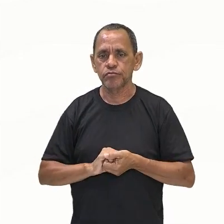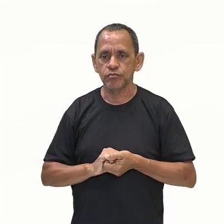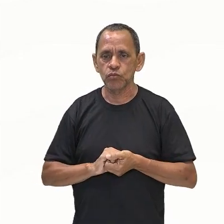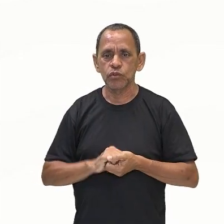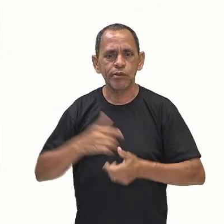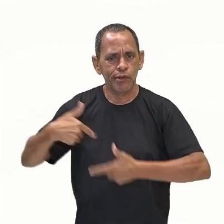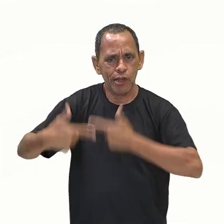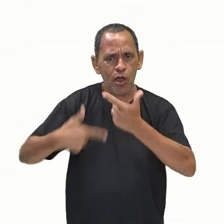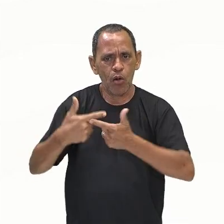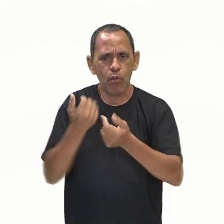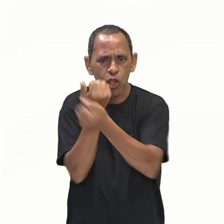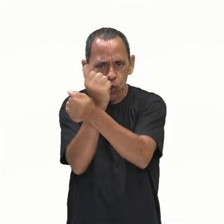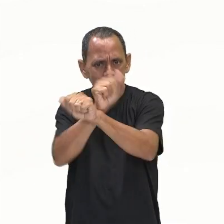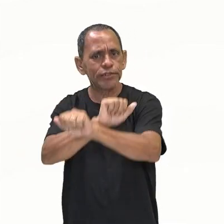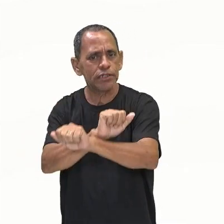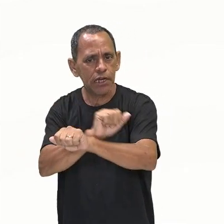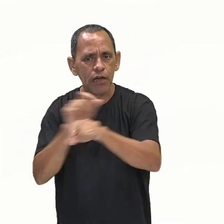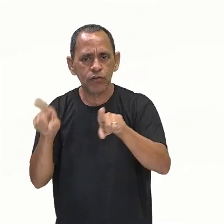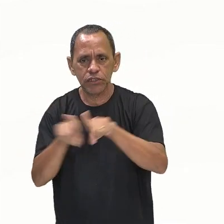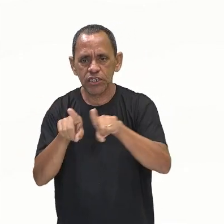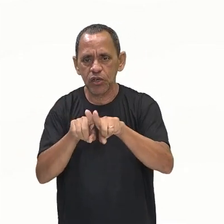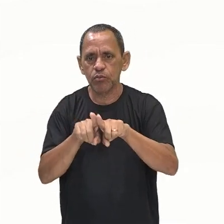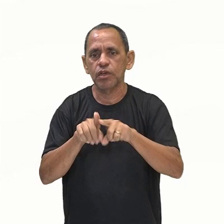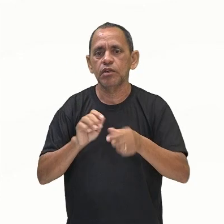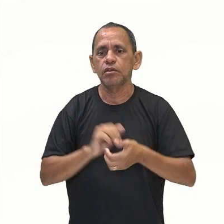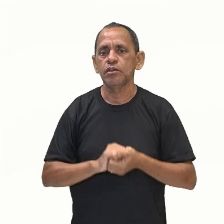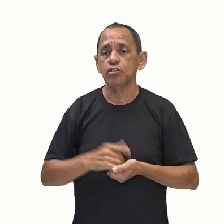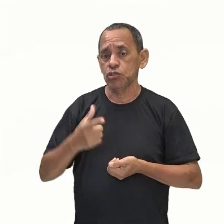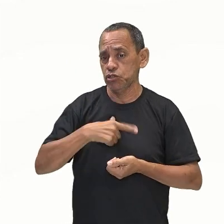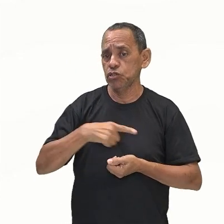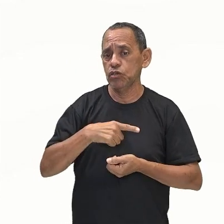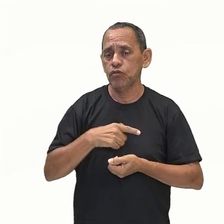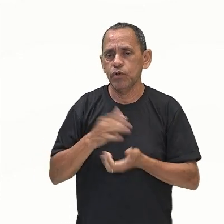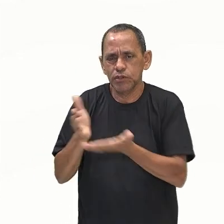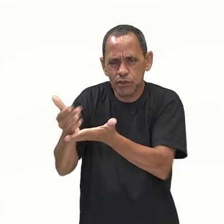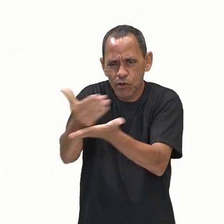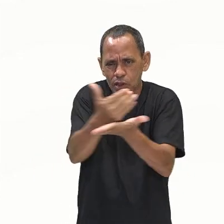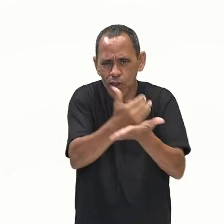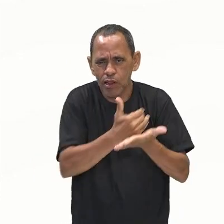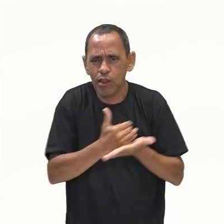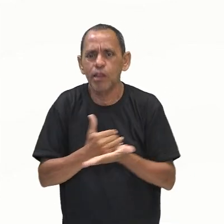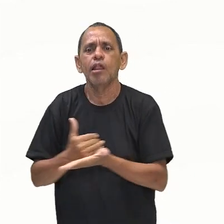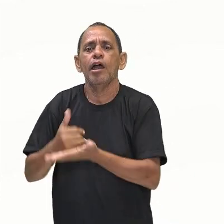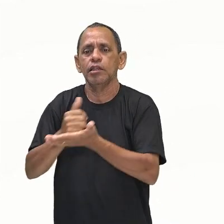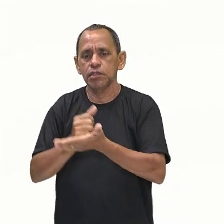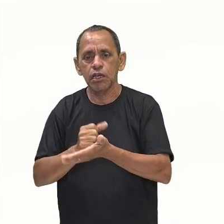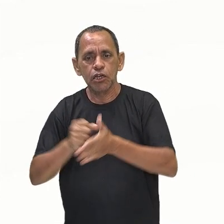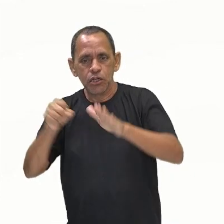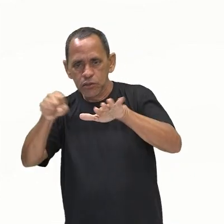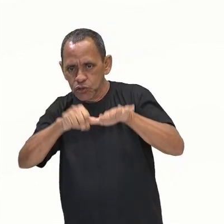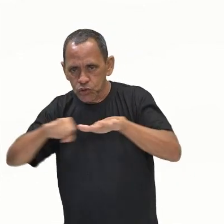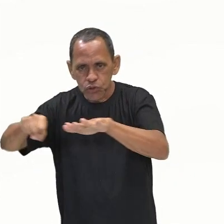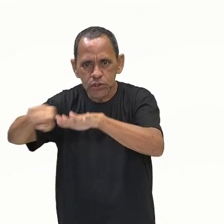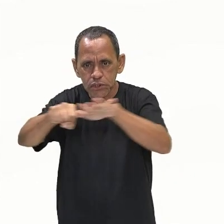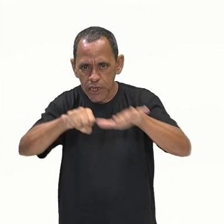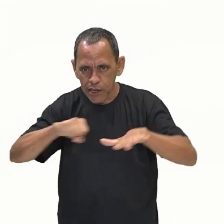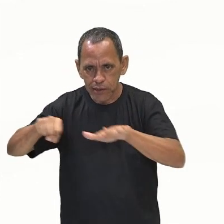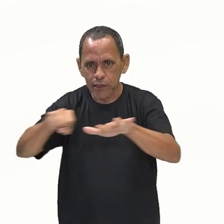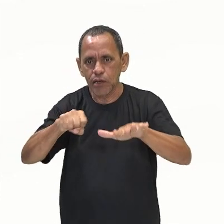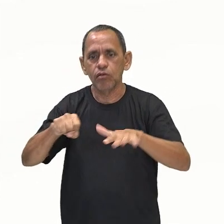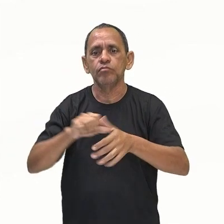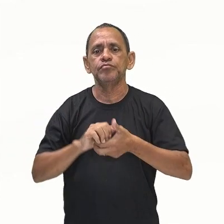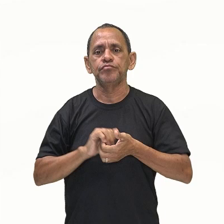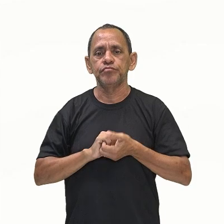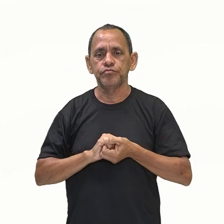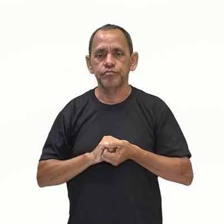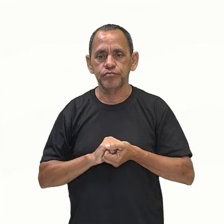escravo para que envolvesse, então, aí a famosa coleta das drogas de sertão. Em 1637, a gente vai destacar que os